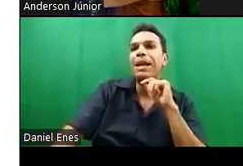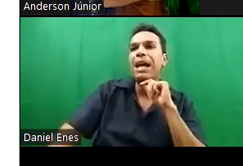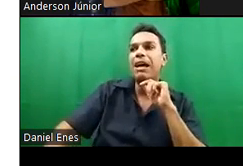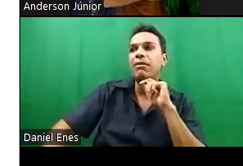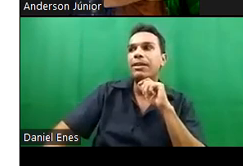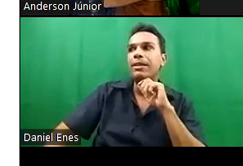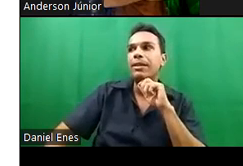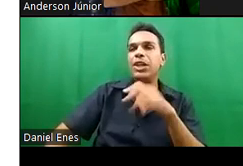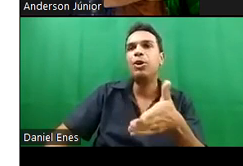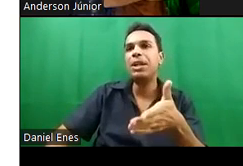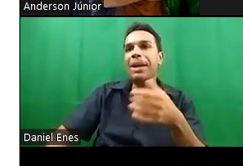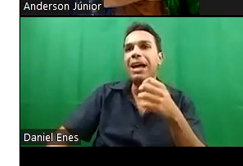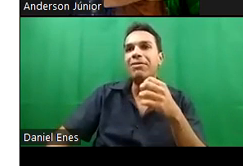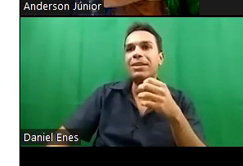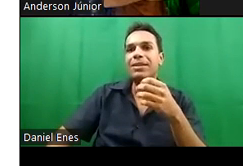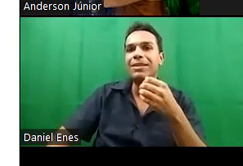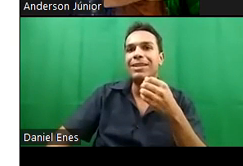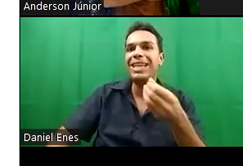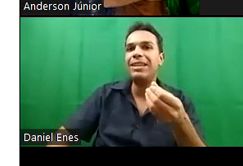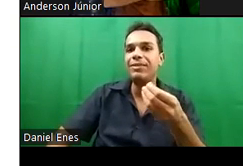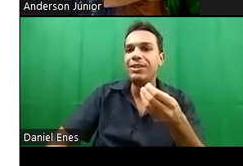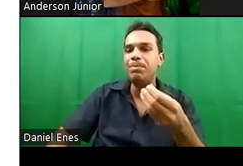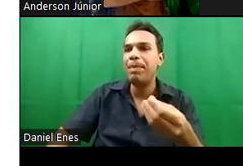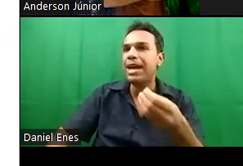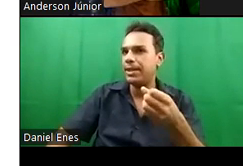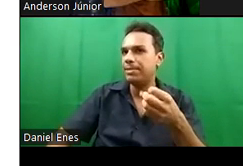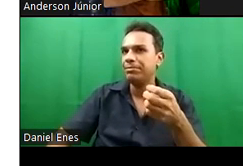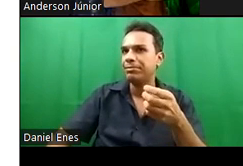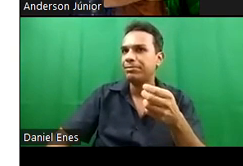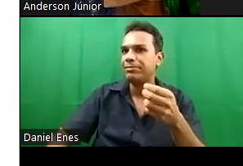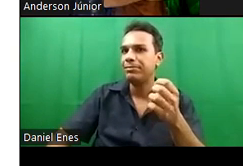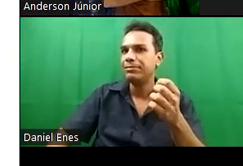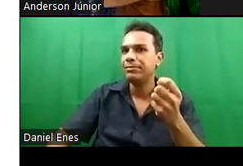outras palavras. Cria uma outra palavra que derive de pedra.